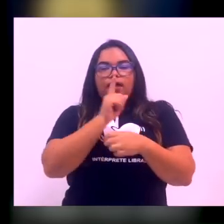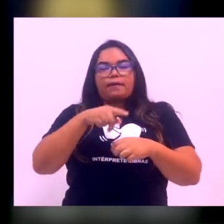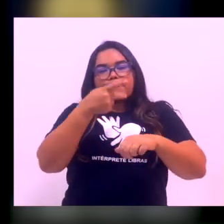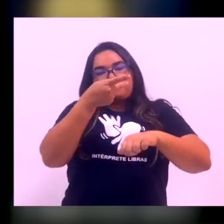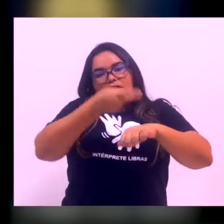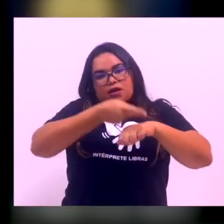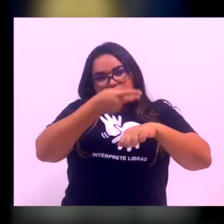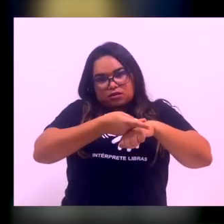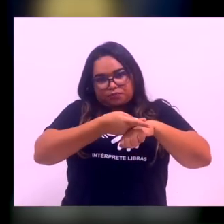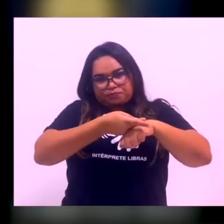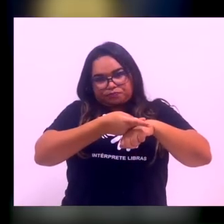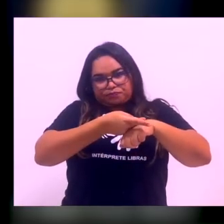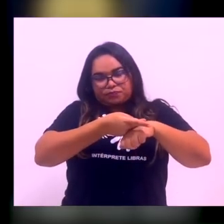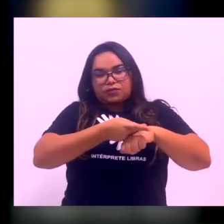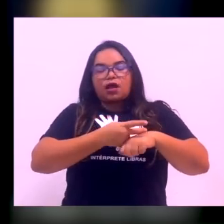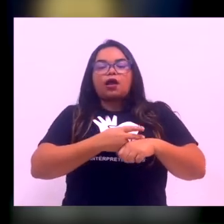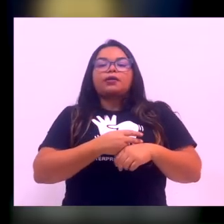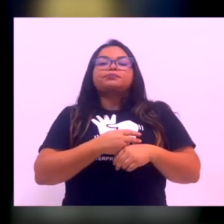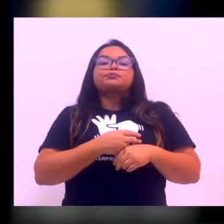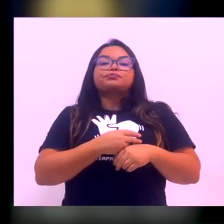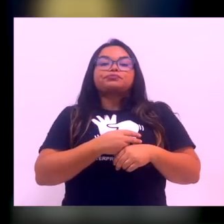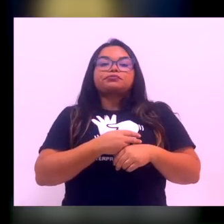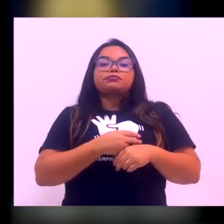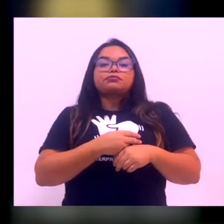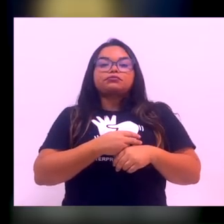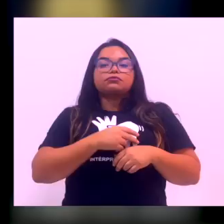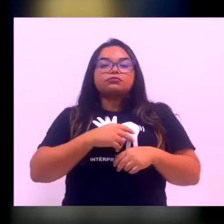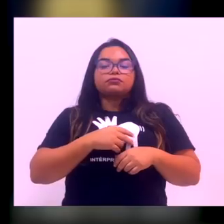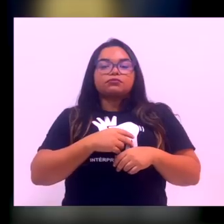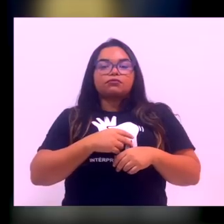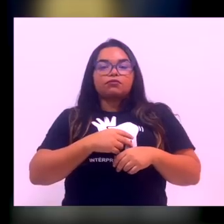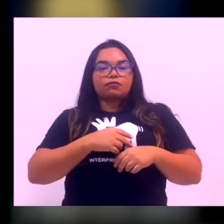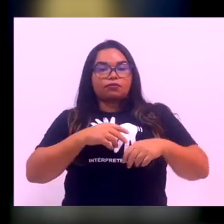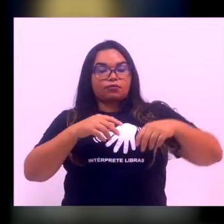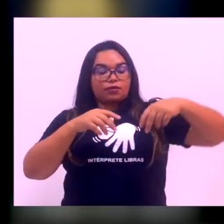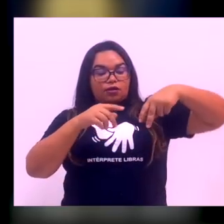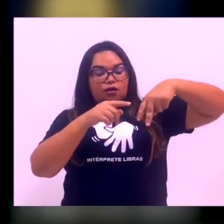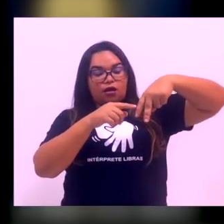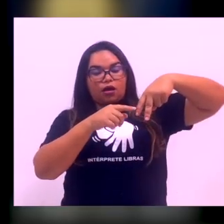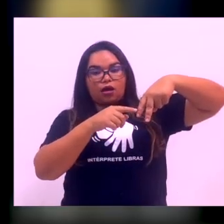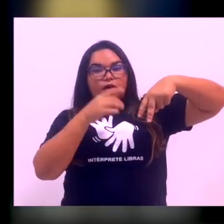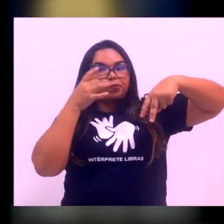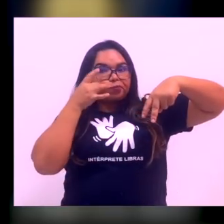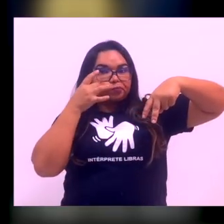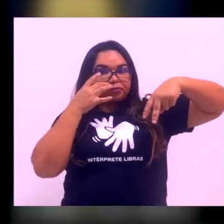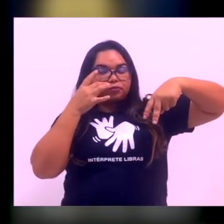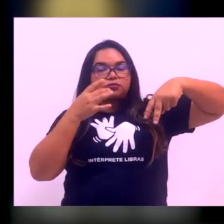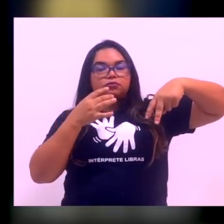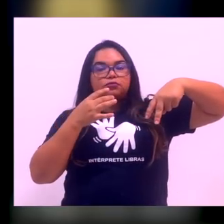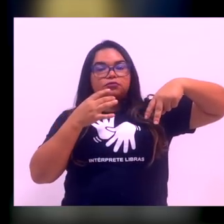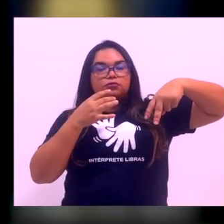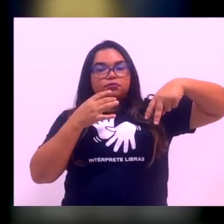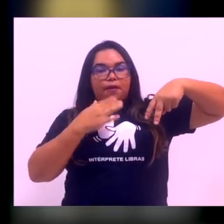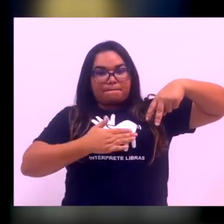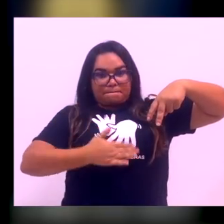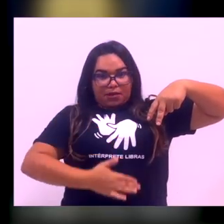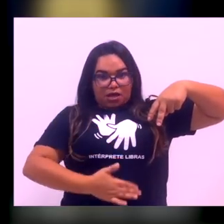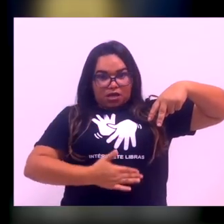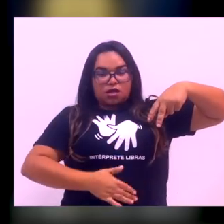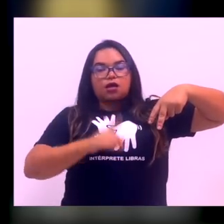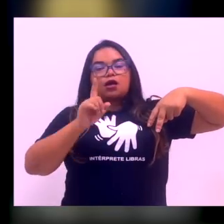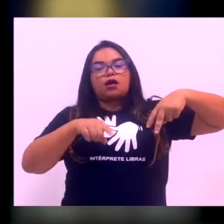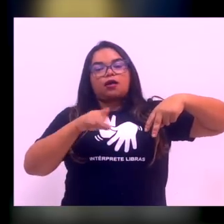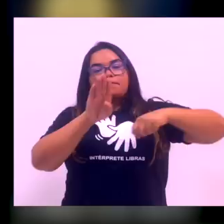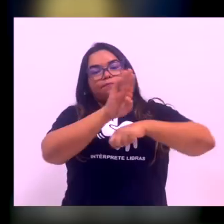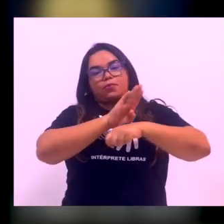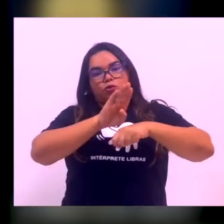de ouro puro, o seu peito e braços de prata, a sua barriga e as coxas de bronze, as suas pernas de